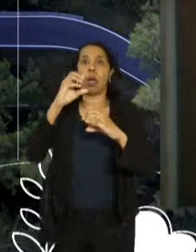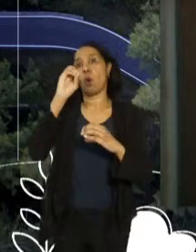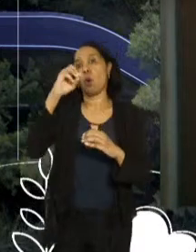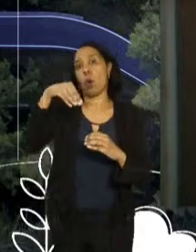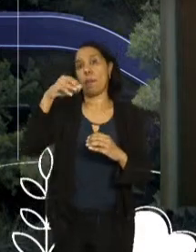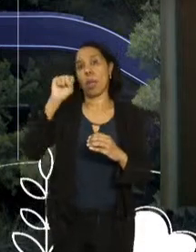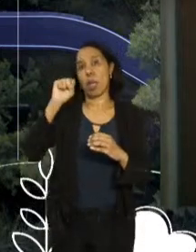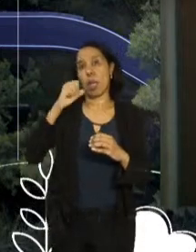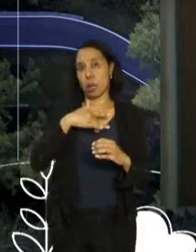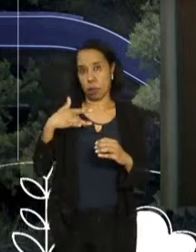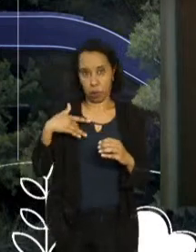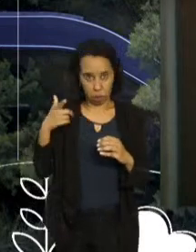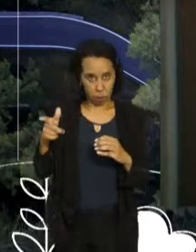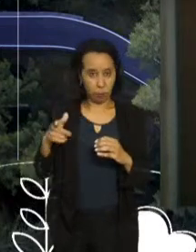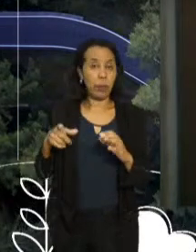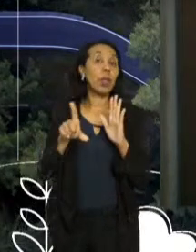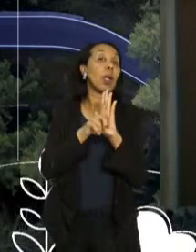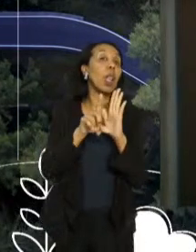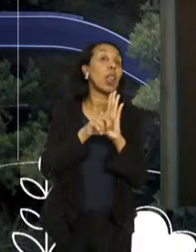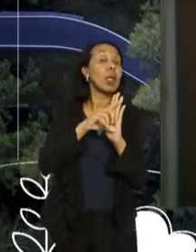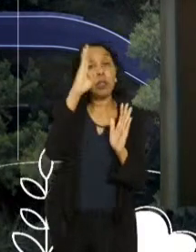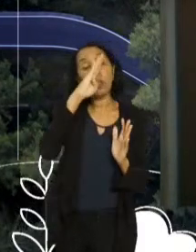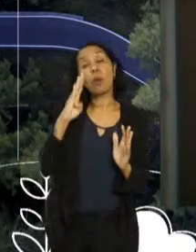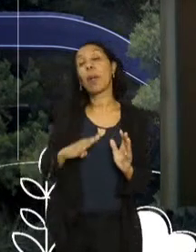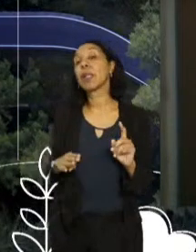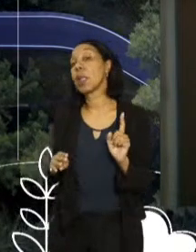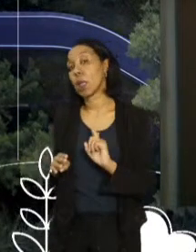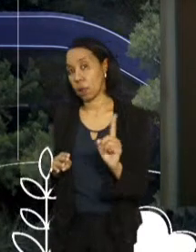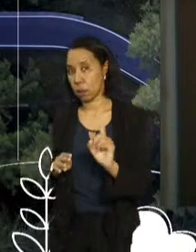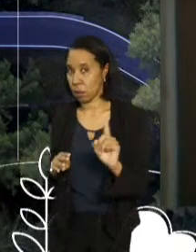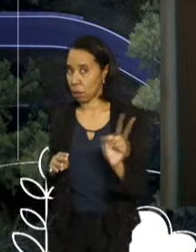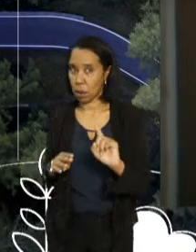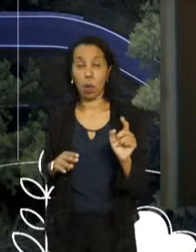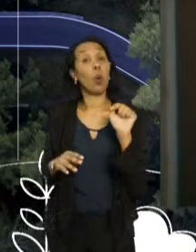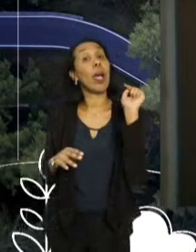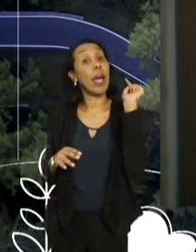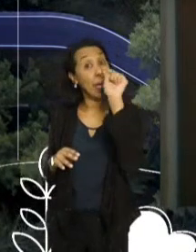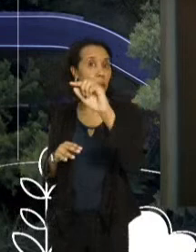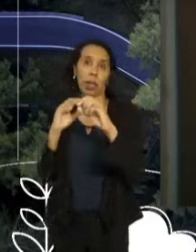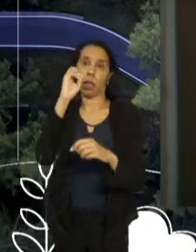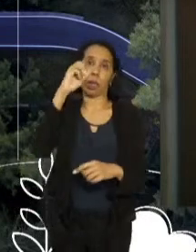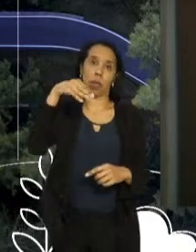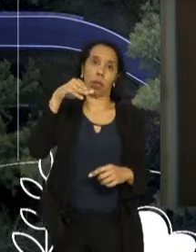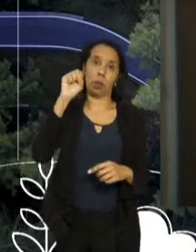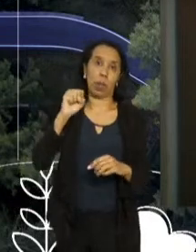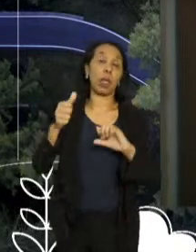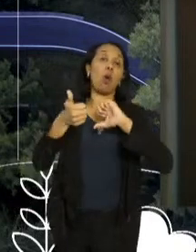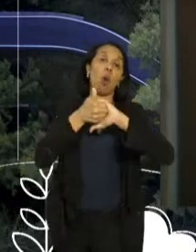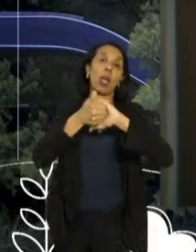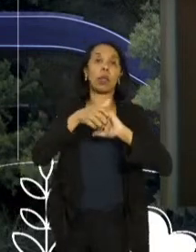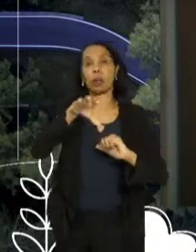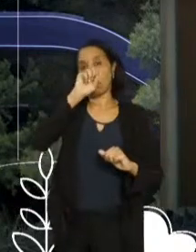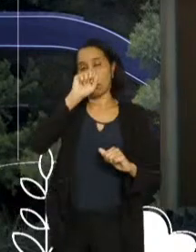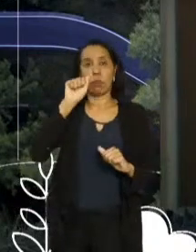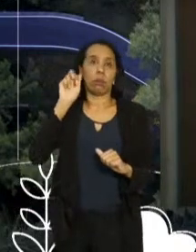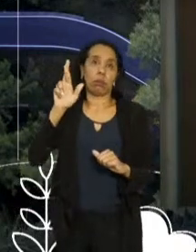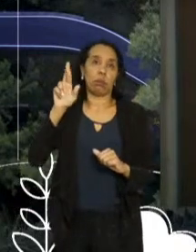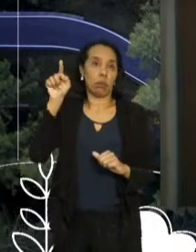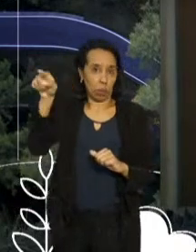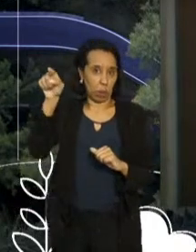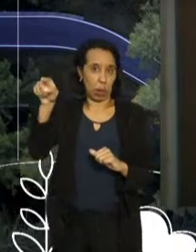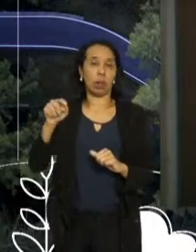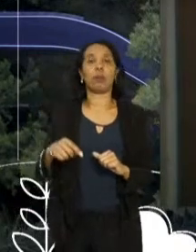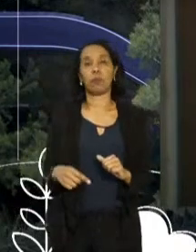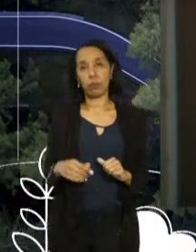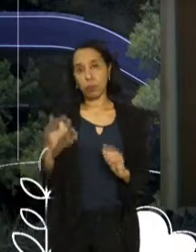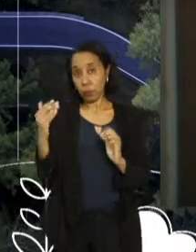nos importa o padrão da legislação brasileira. No estado de São Paulo, quando se fala em qualidade boa, é com base na